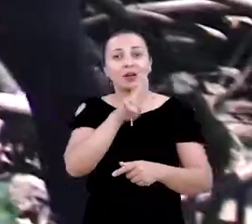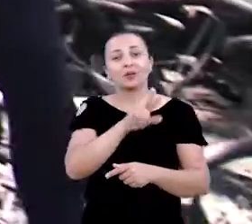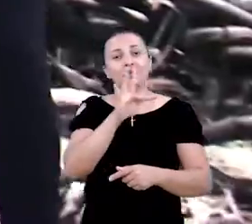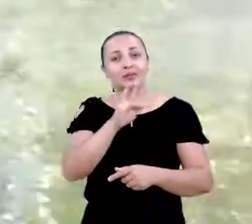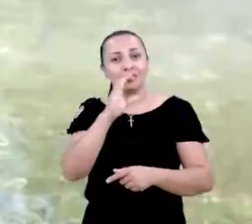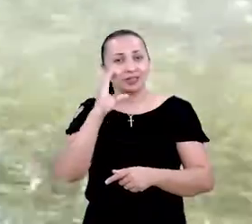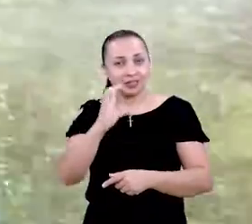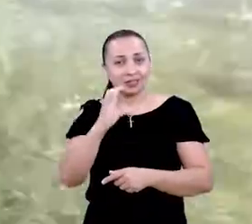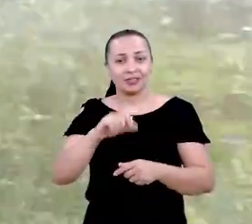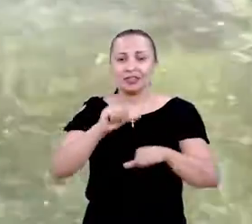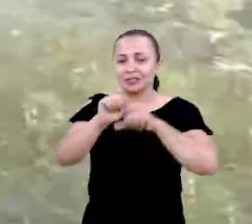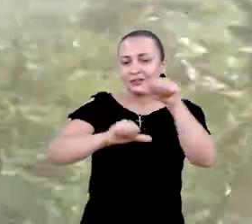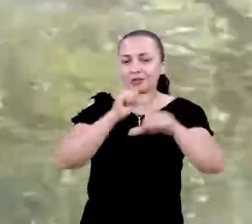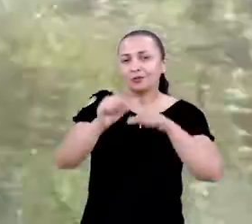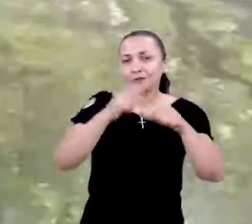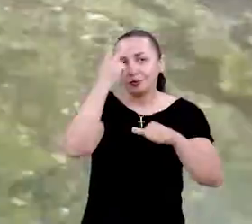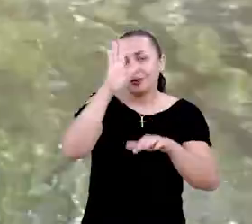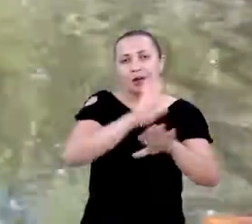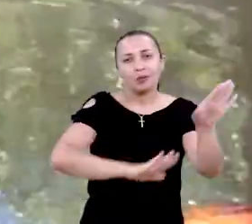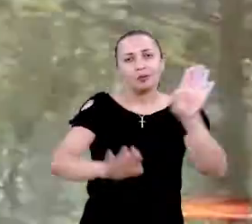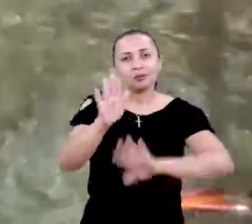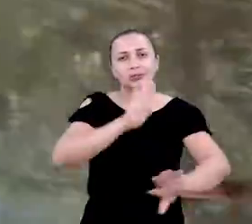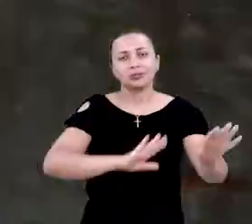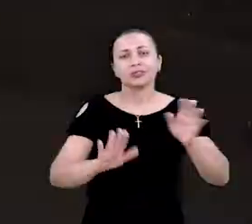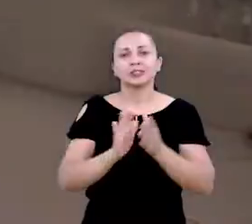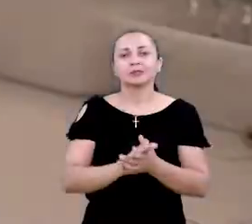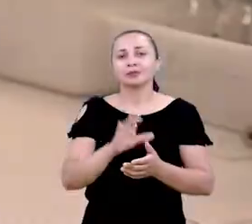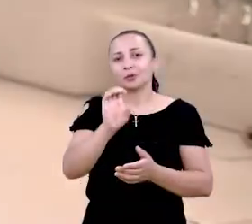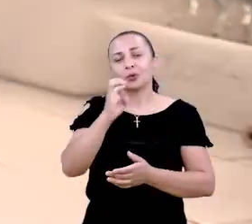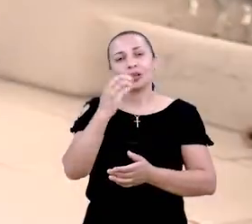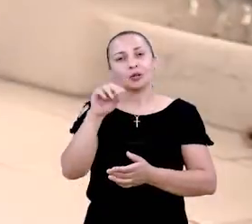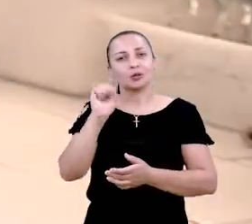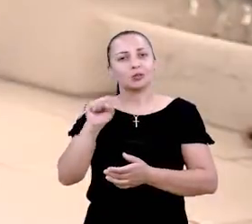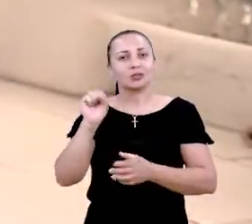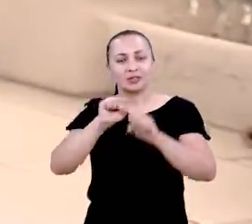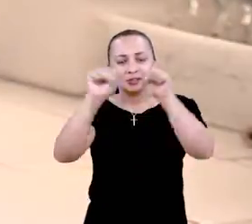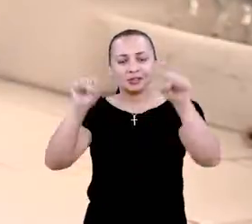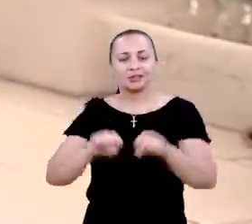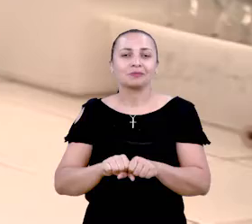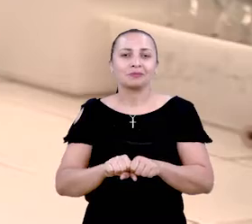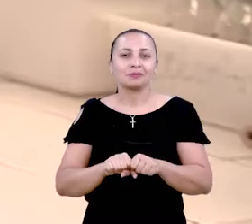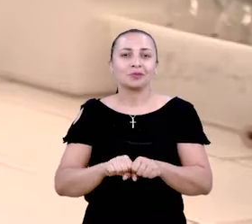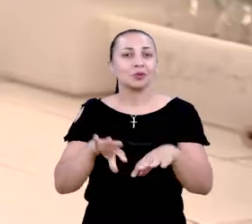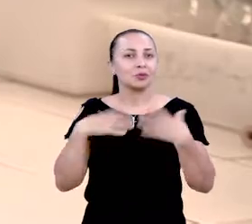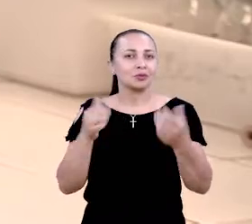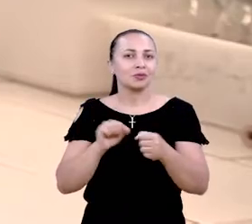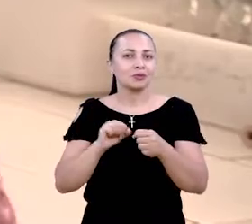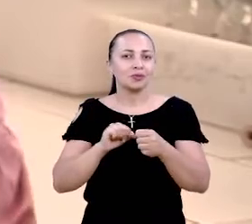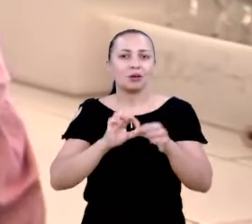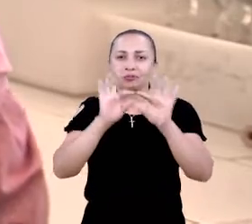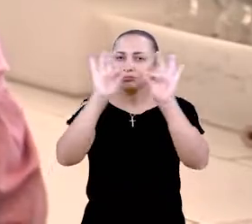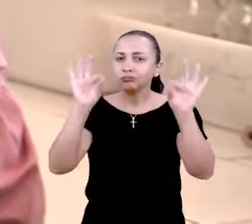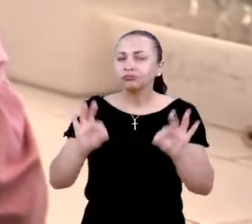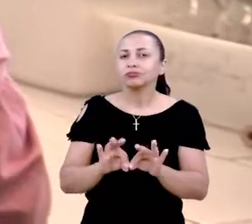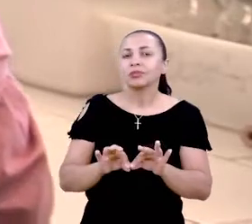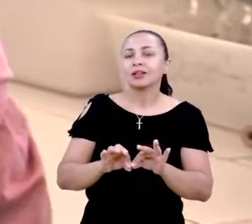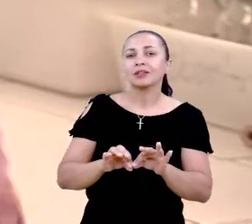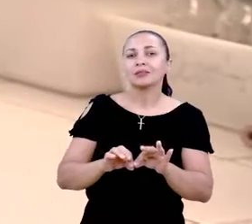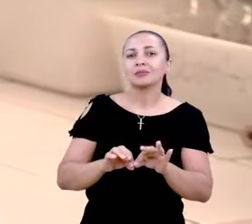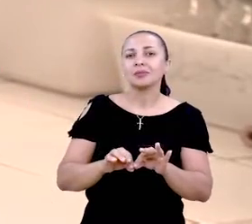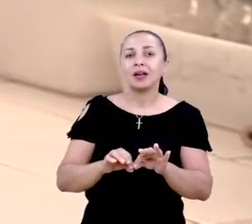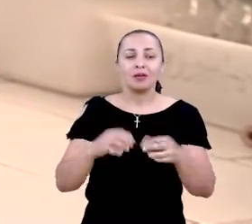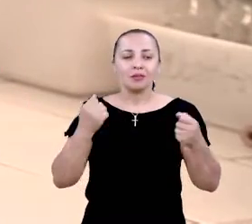desenvolve estudos para recuperar esse tipo de ecossistema. Quando você vai fazer um programa de recuperação, você precisa fazer o que a gente chama de